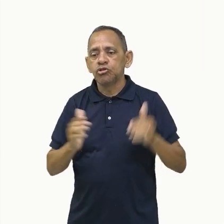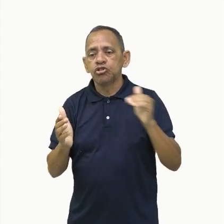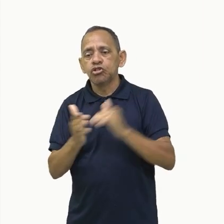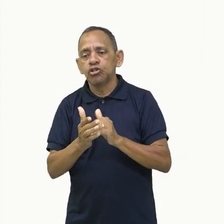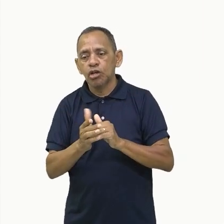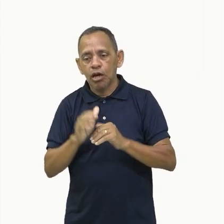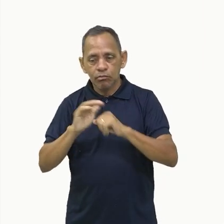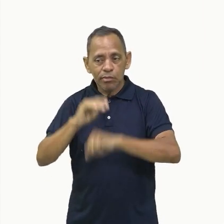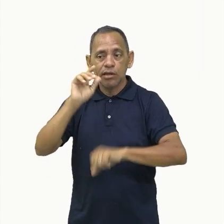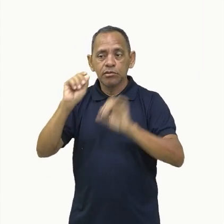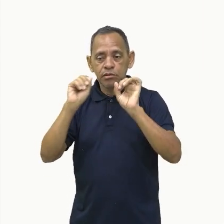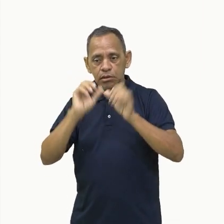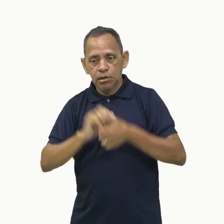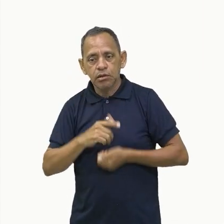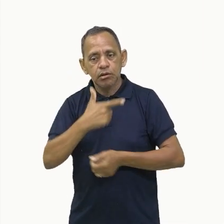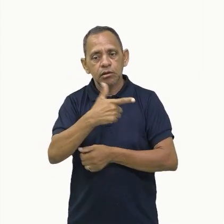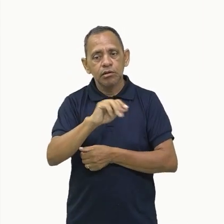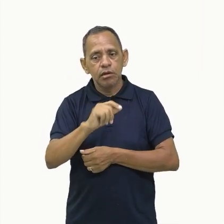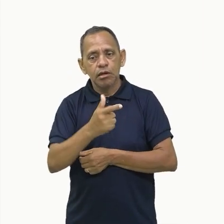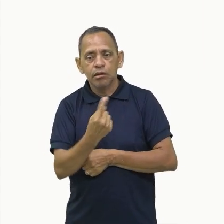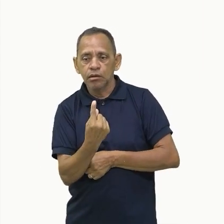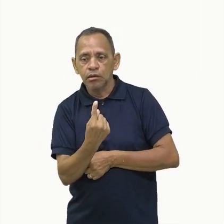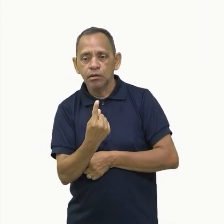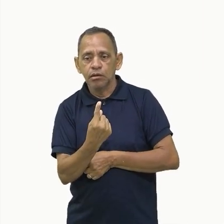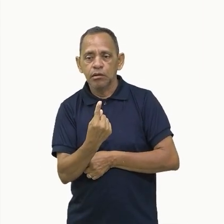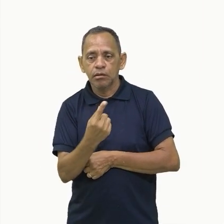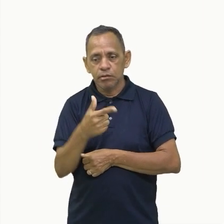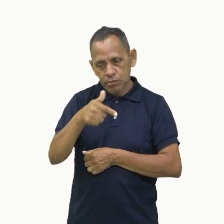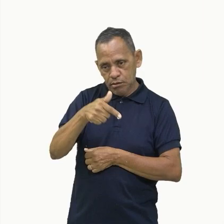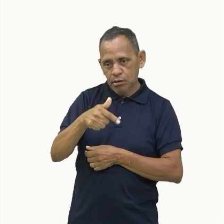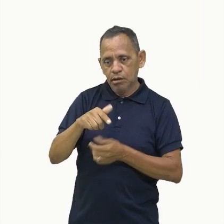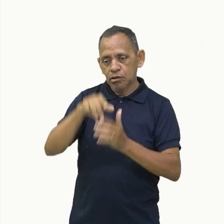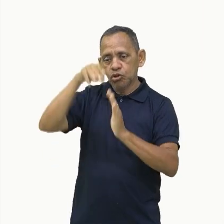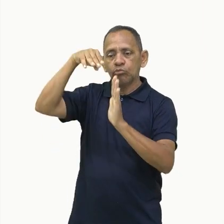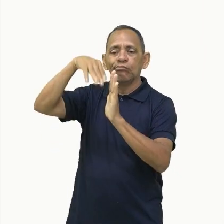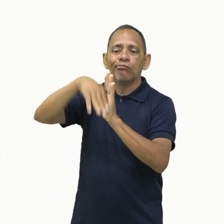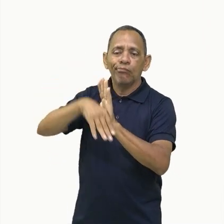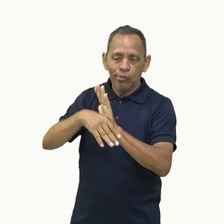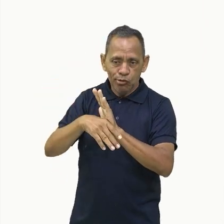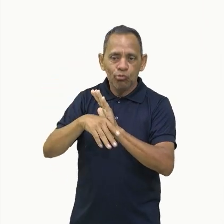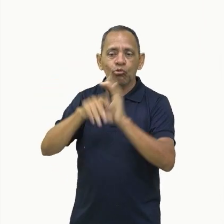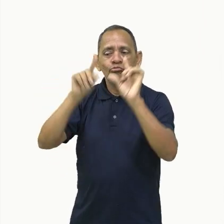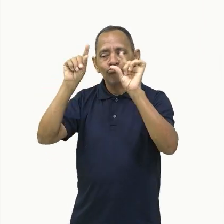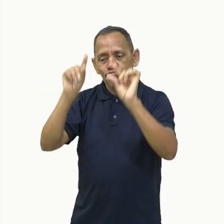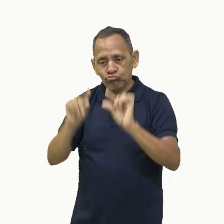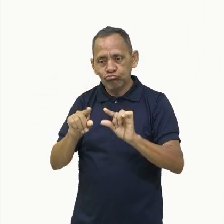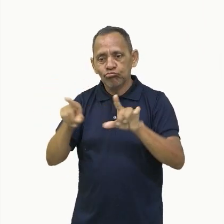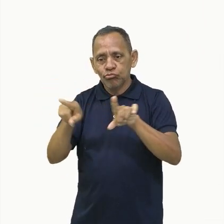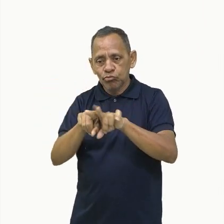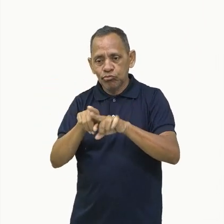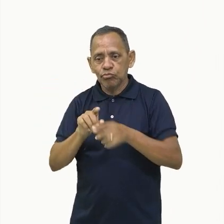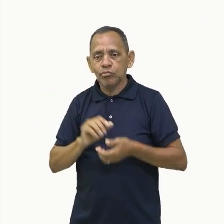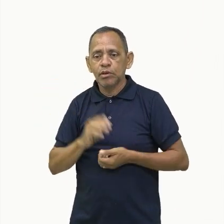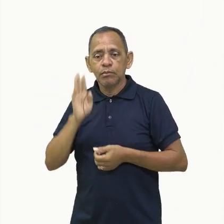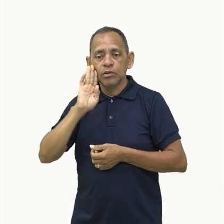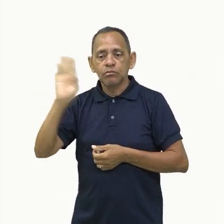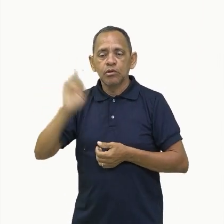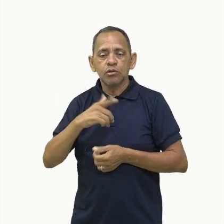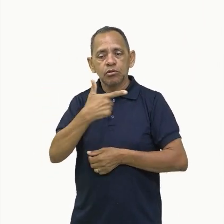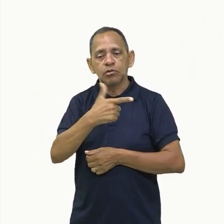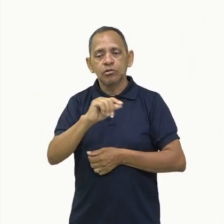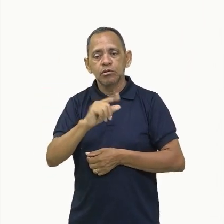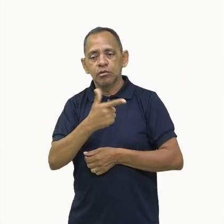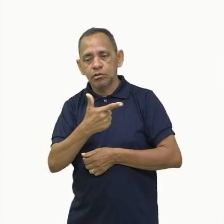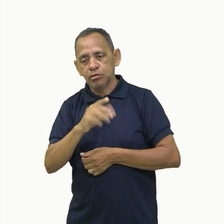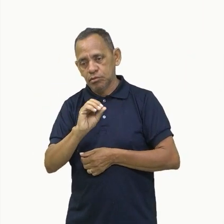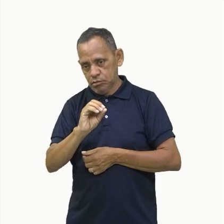ponto máximo em 2017, que acaba baixando bastante, né? Principalmente em 2020,